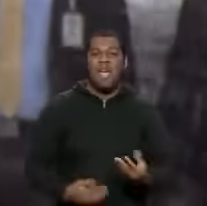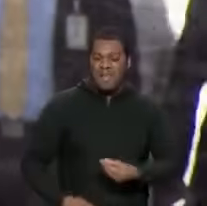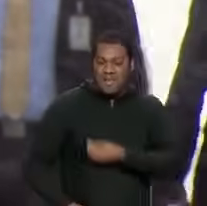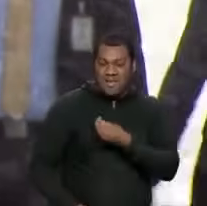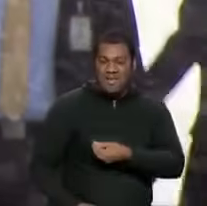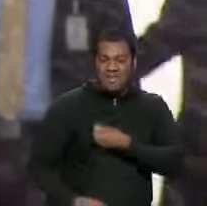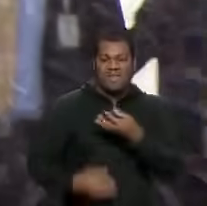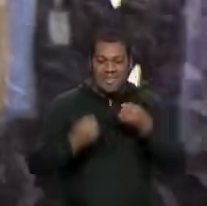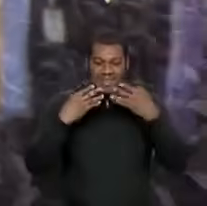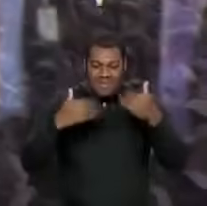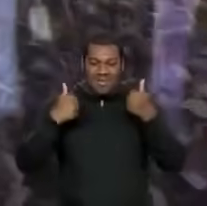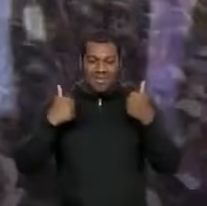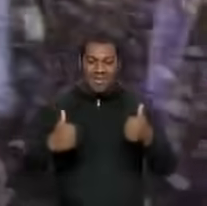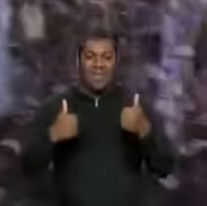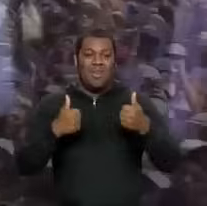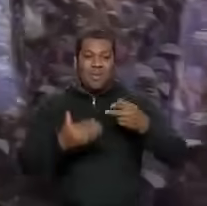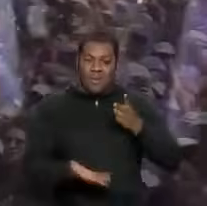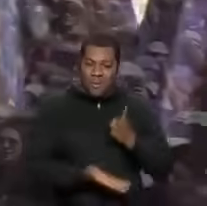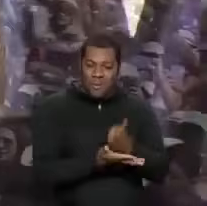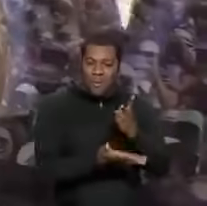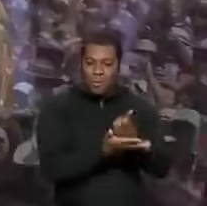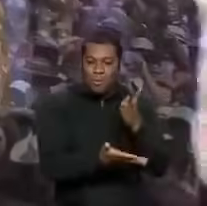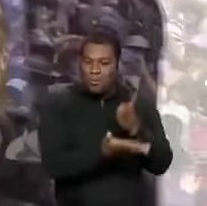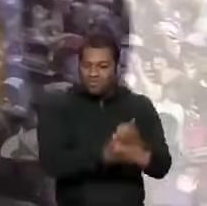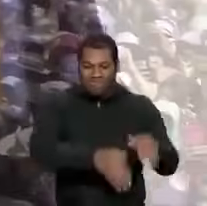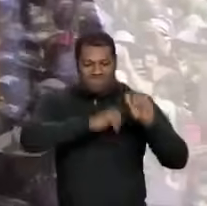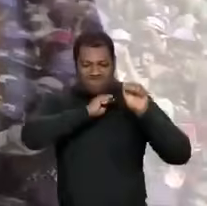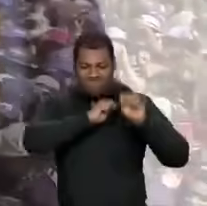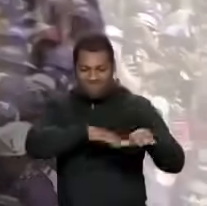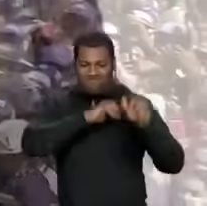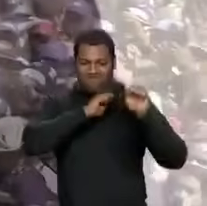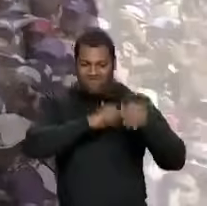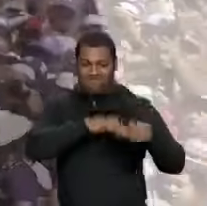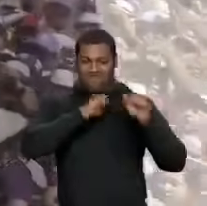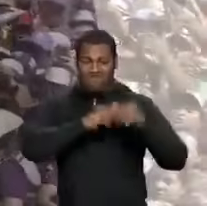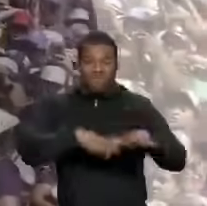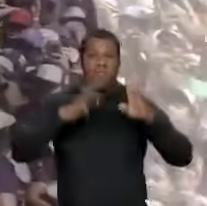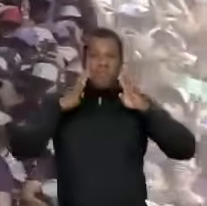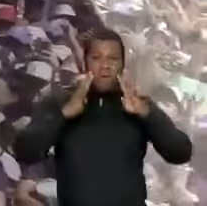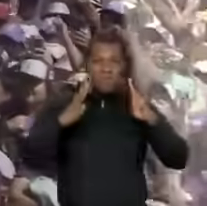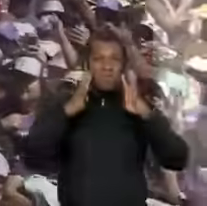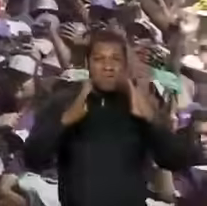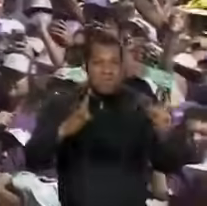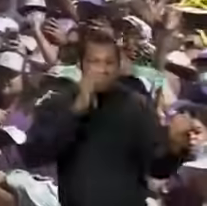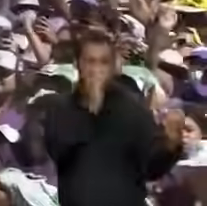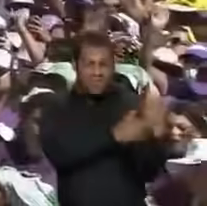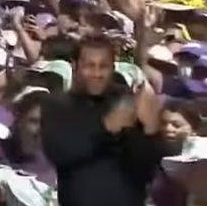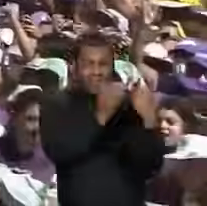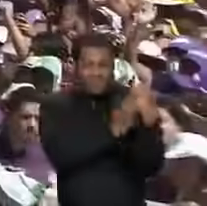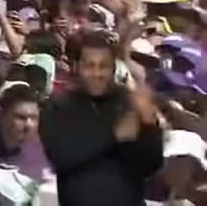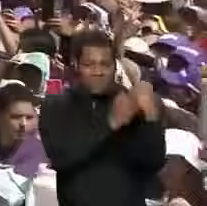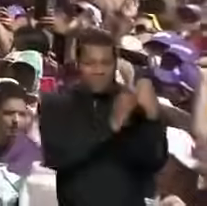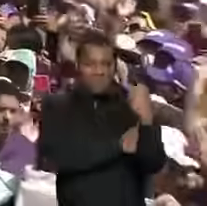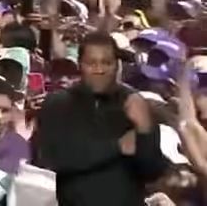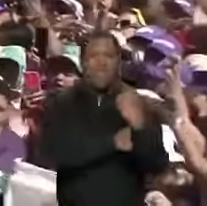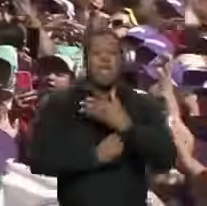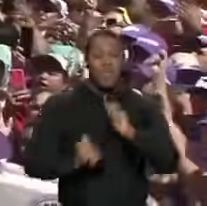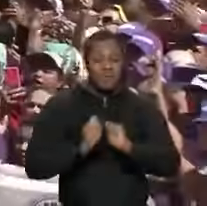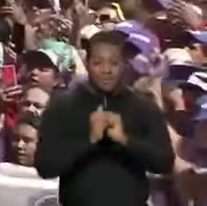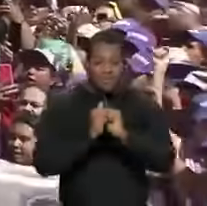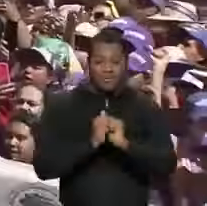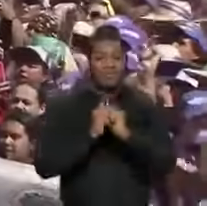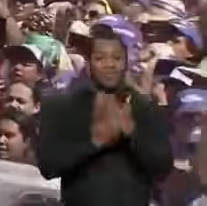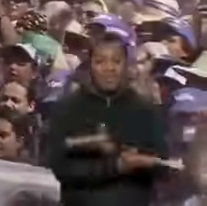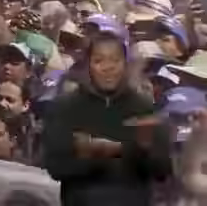Viver sem quereremos em marcha tentas e fortes eu e